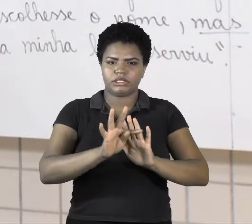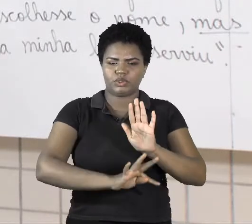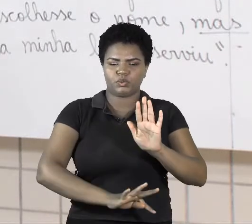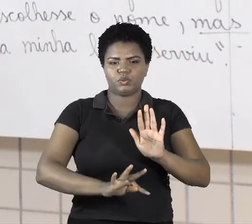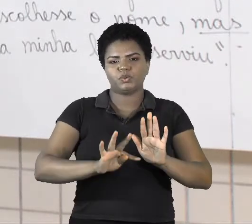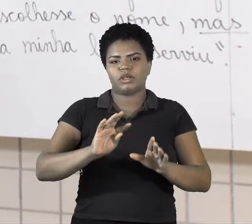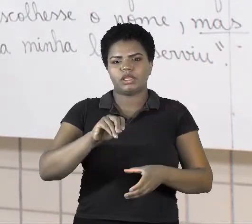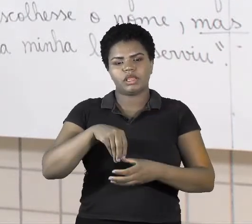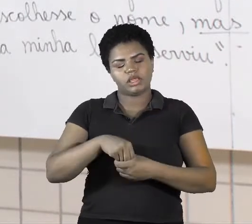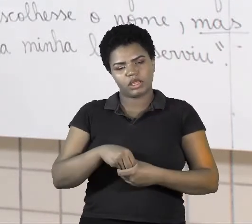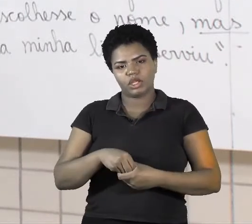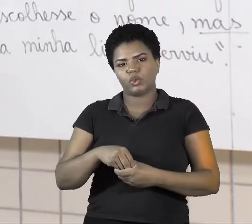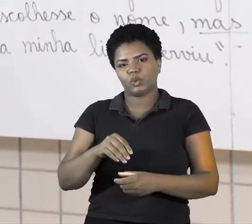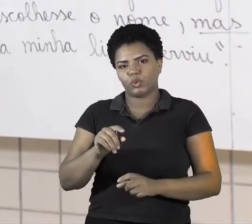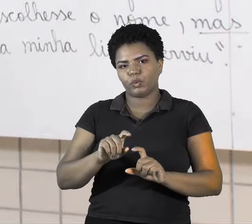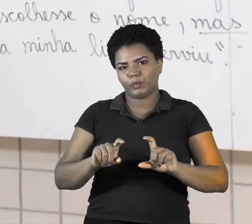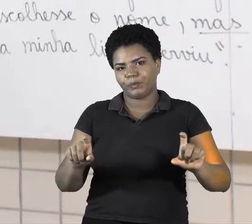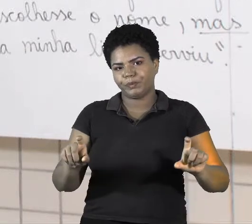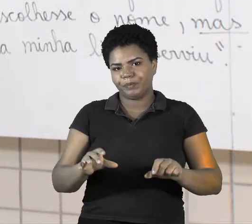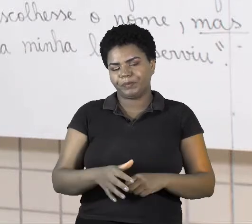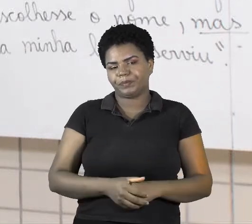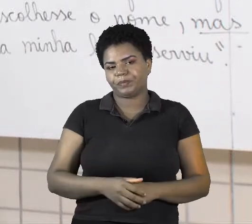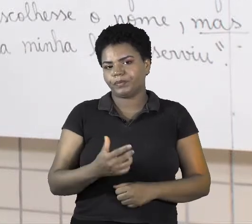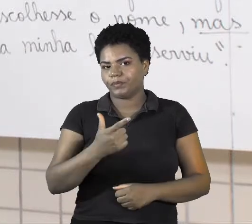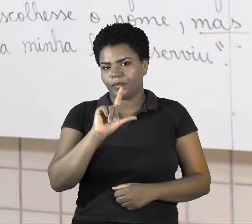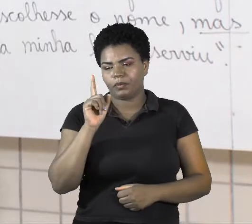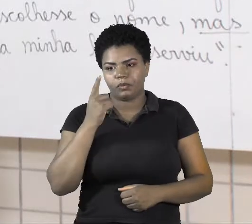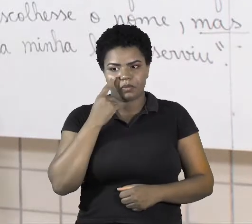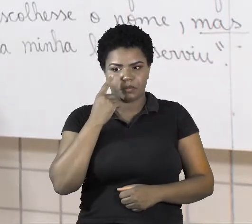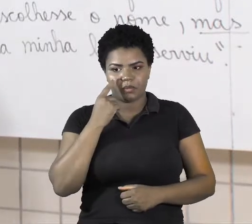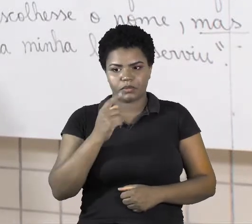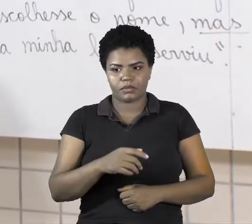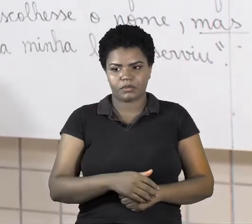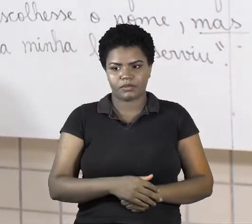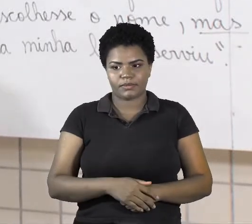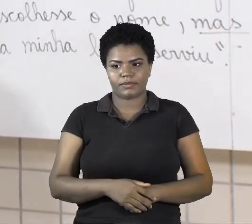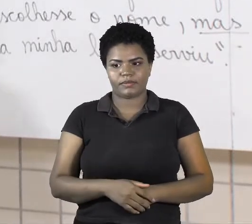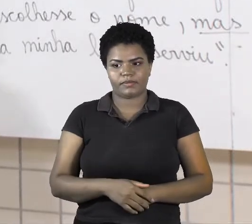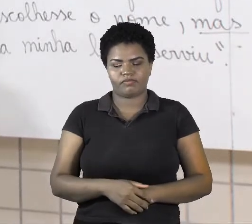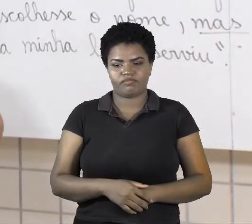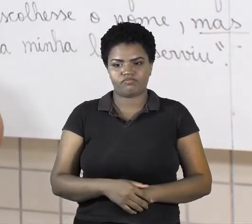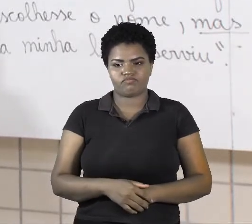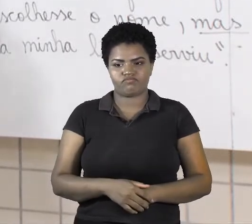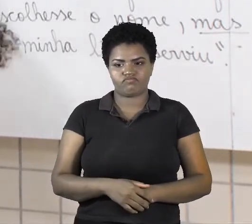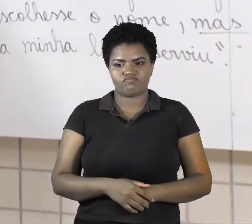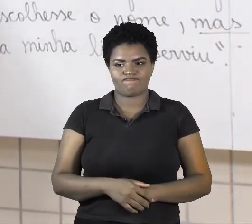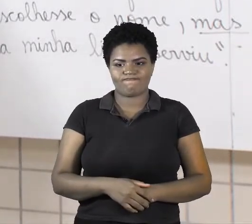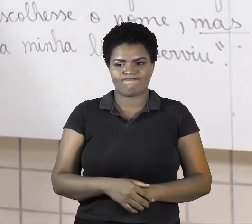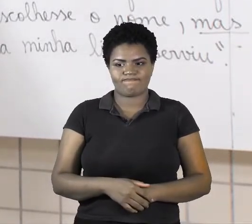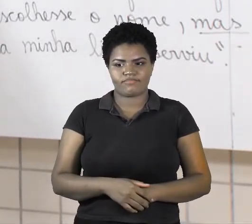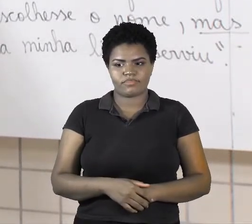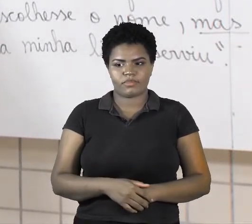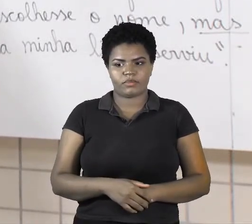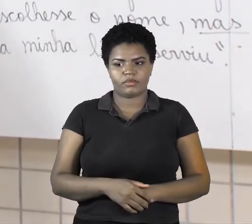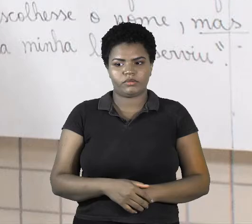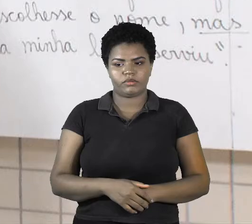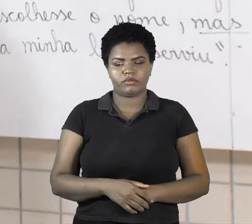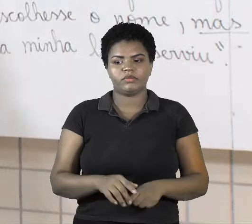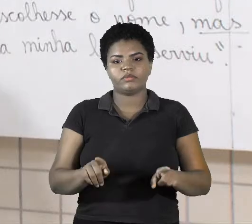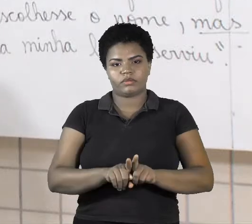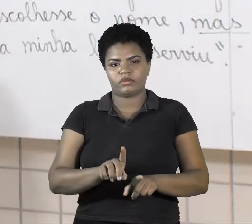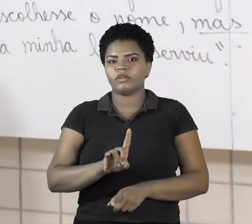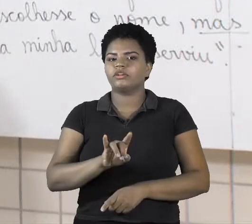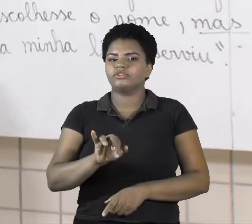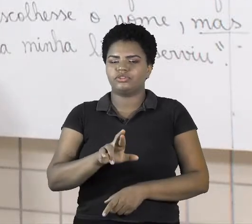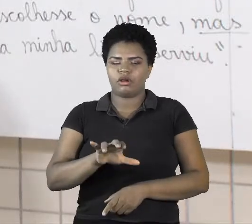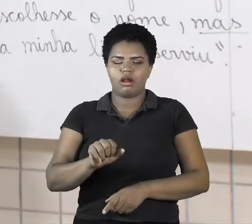trechinho. Vamos ver outra aí? Olha só. Também, ela é um trecho do diário de Anne Frank,